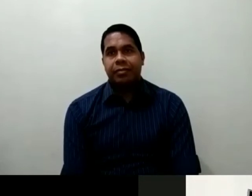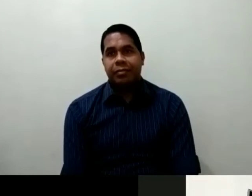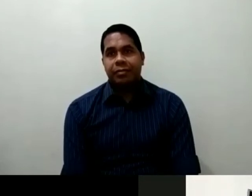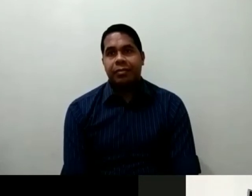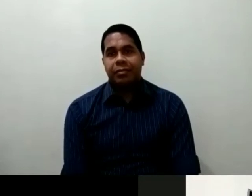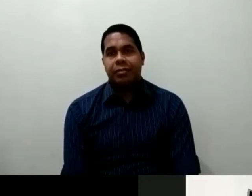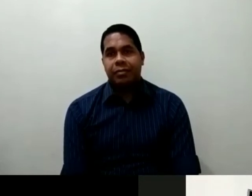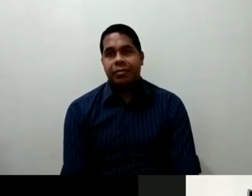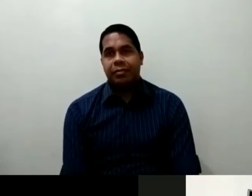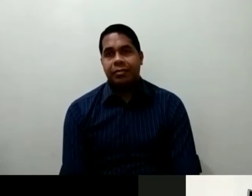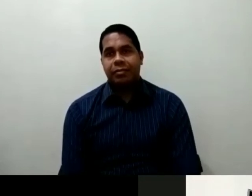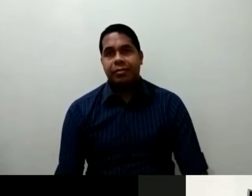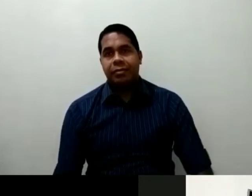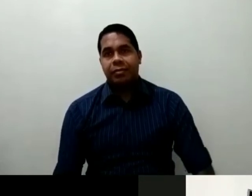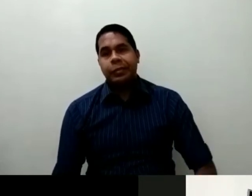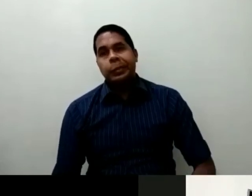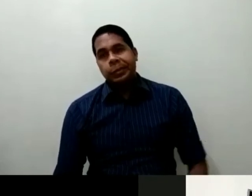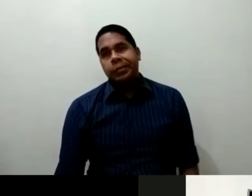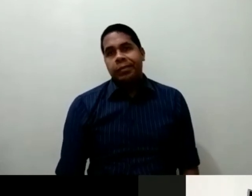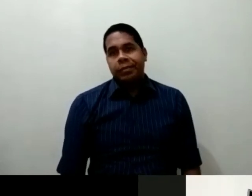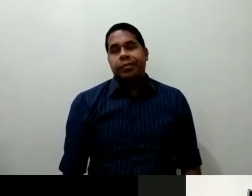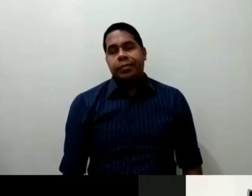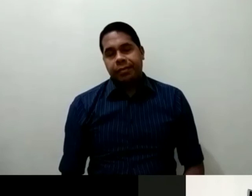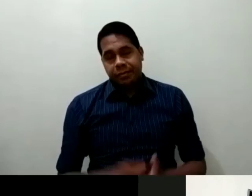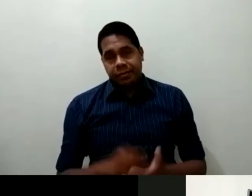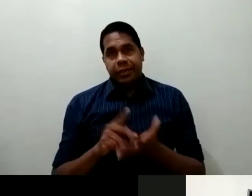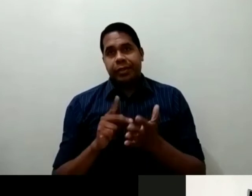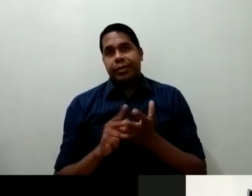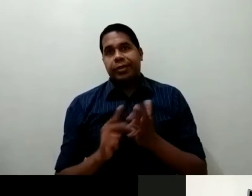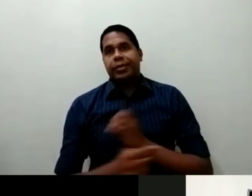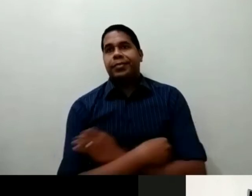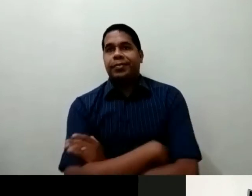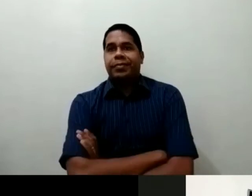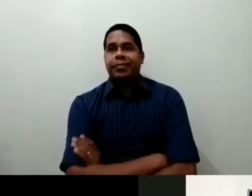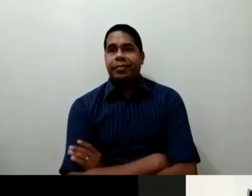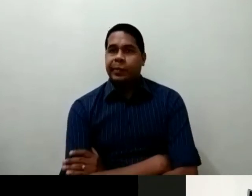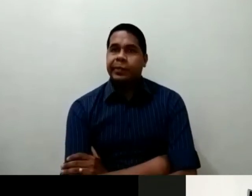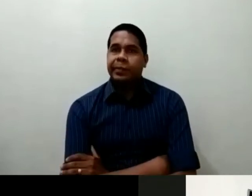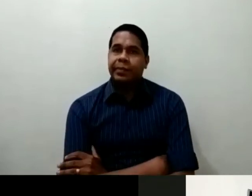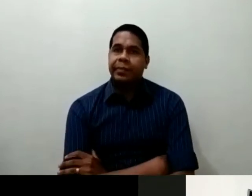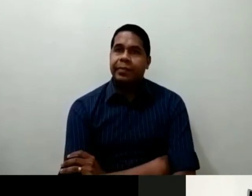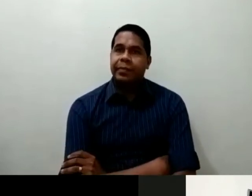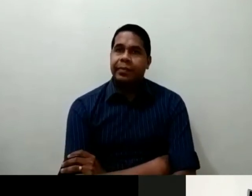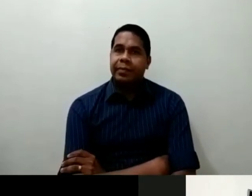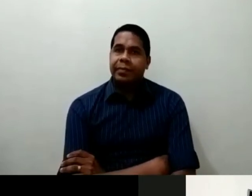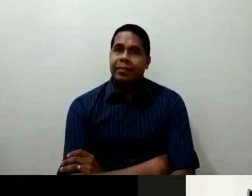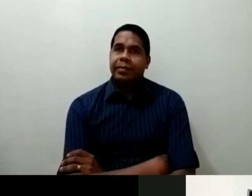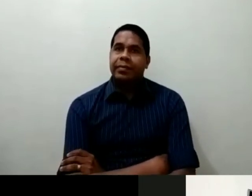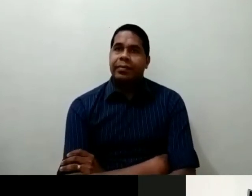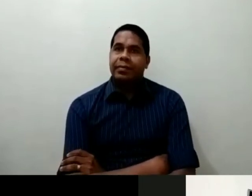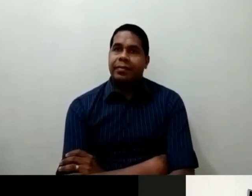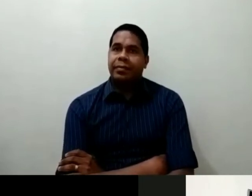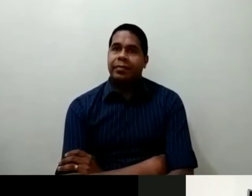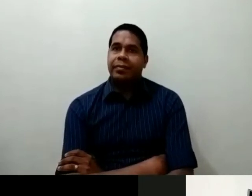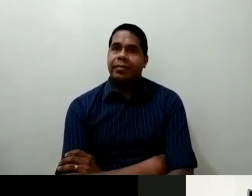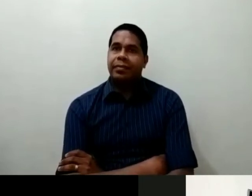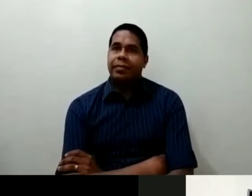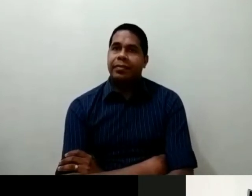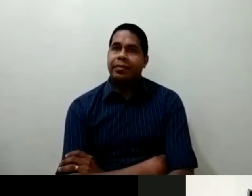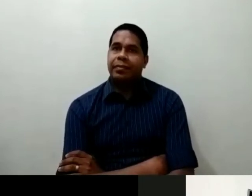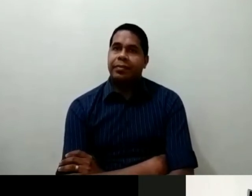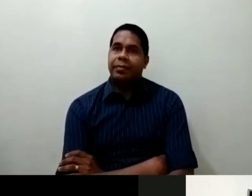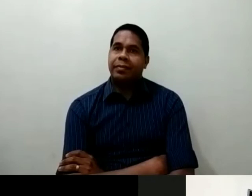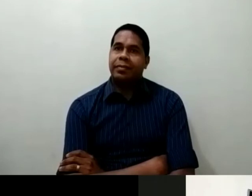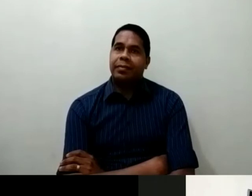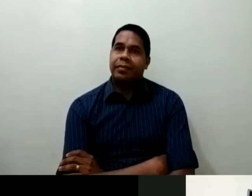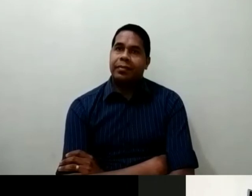Então tem que se pensar em muitas coisas. Agora, intérprete para o surdo que sabe língua de